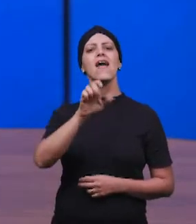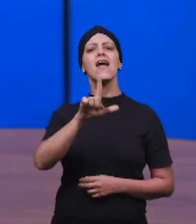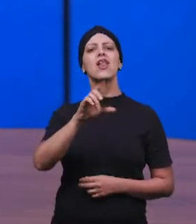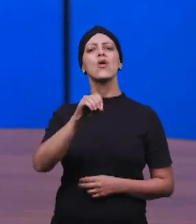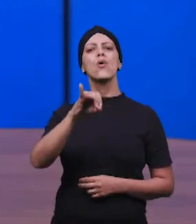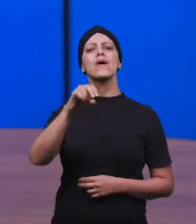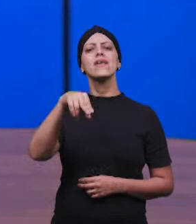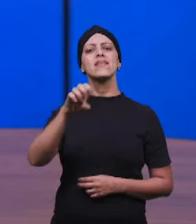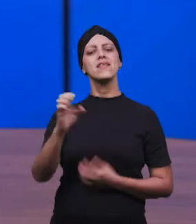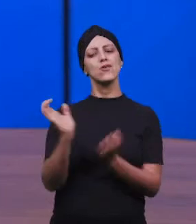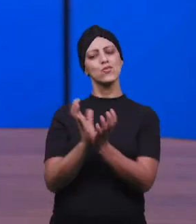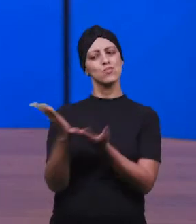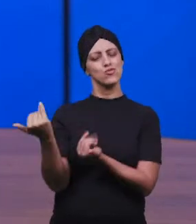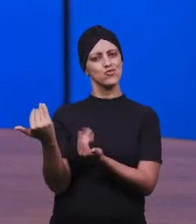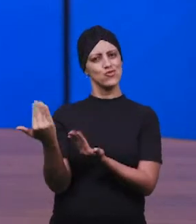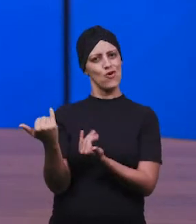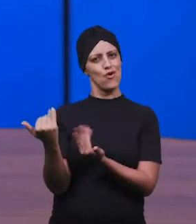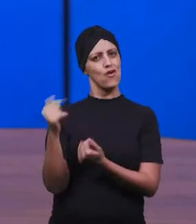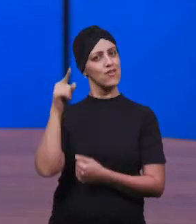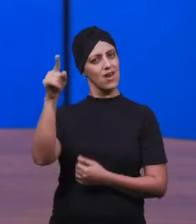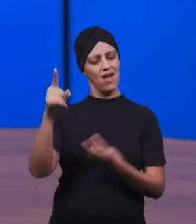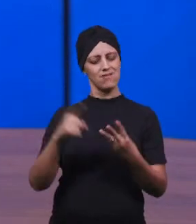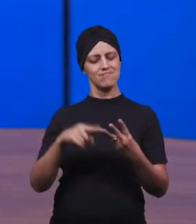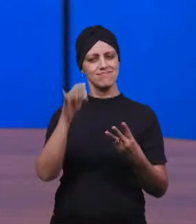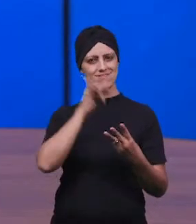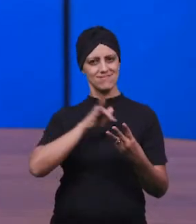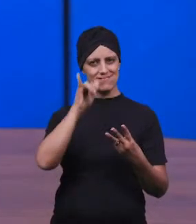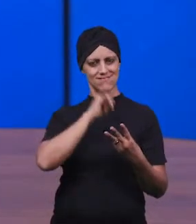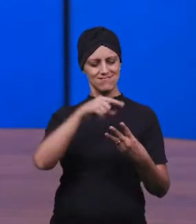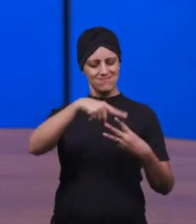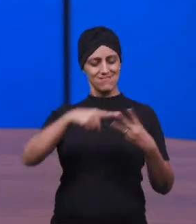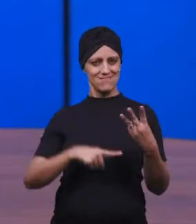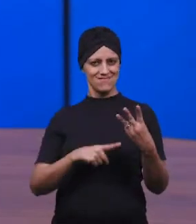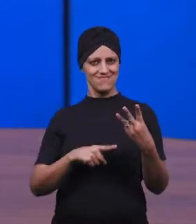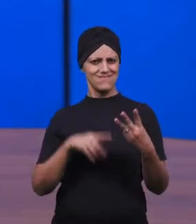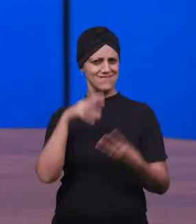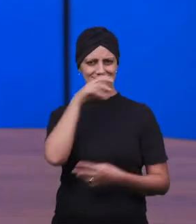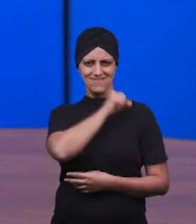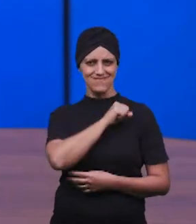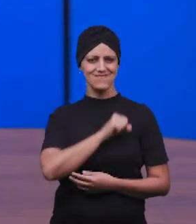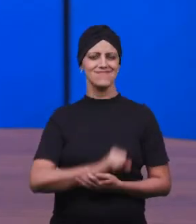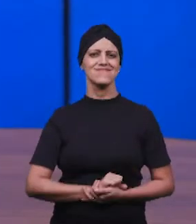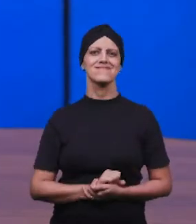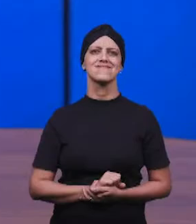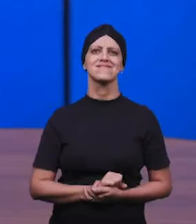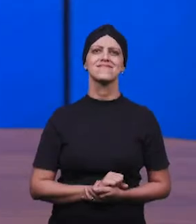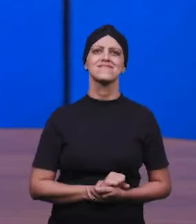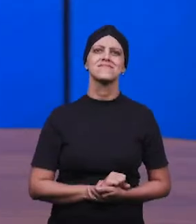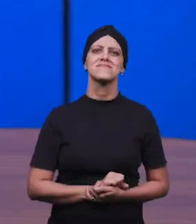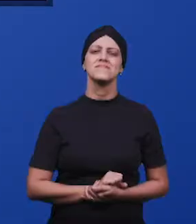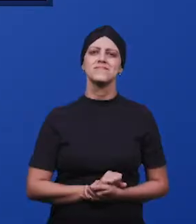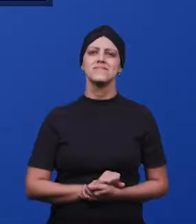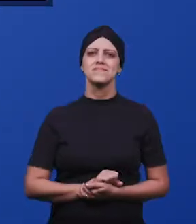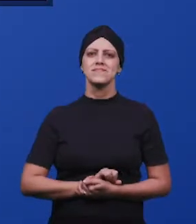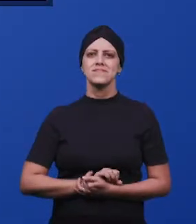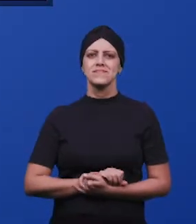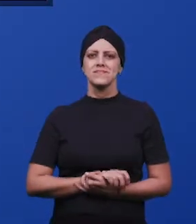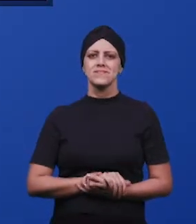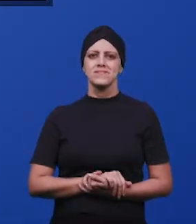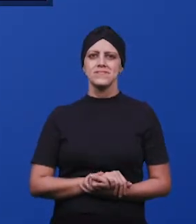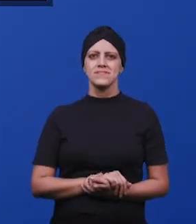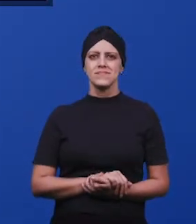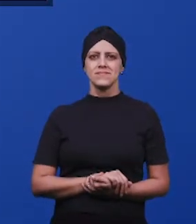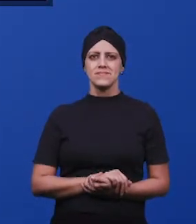irmã Eloíne. A irmã Eloíne é do grupo de jovens da nossa igreja lá em Torino, na Itália. 3 respostas rapidamente em sequência.